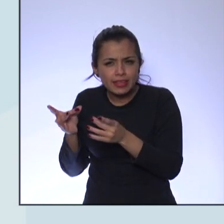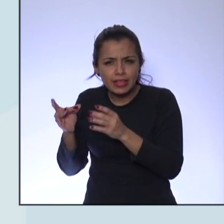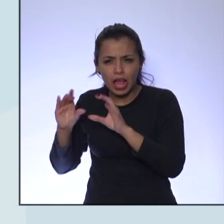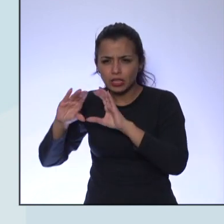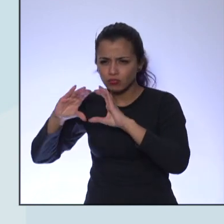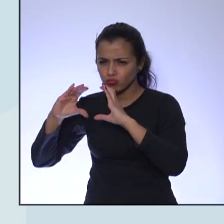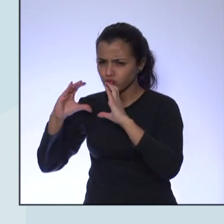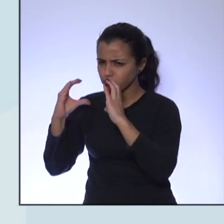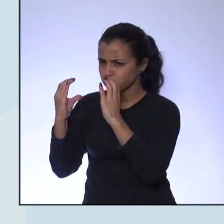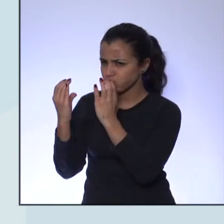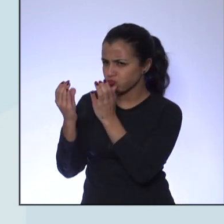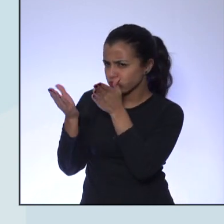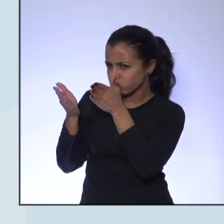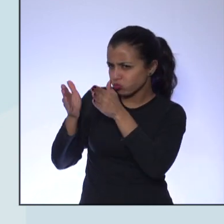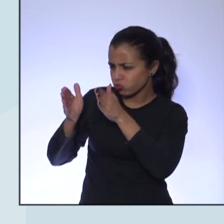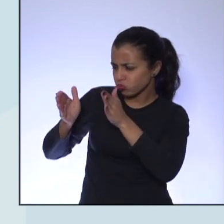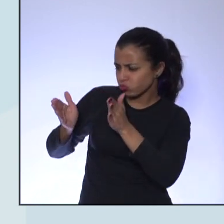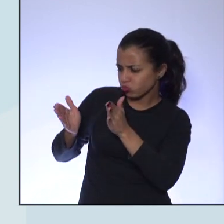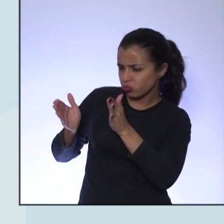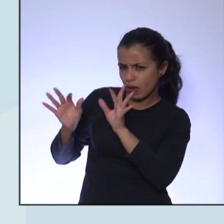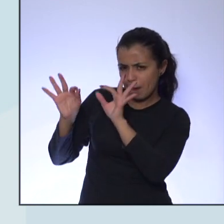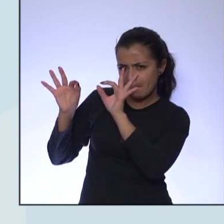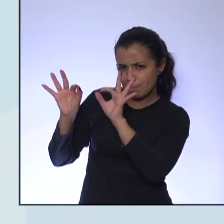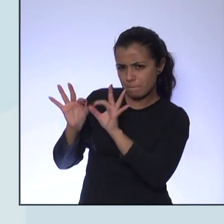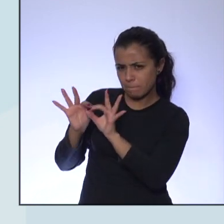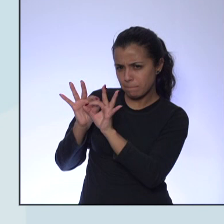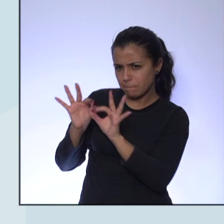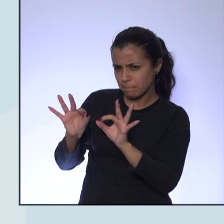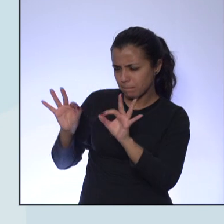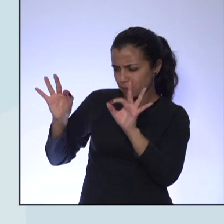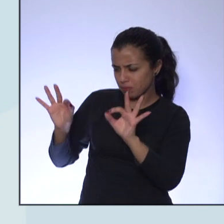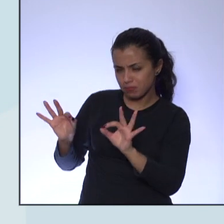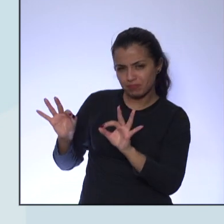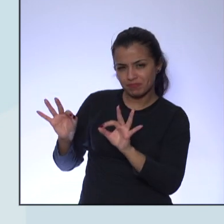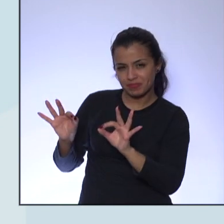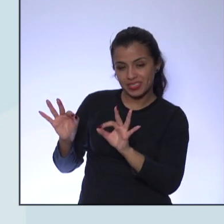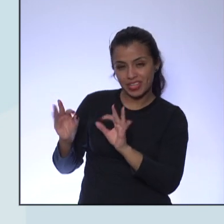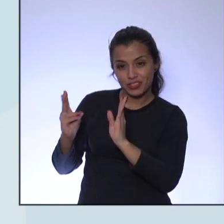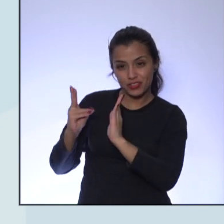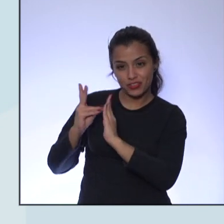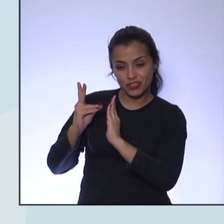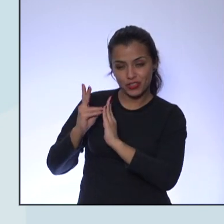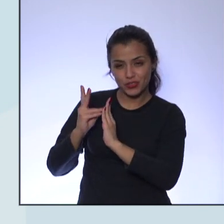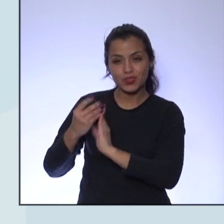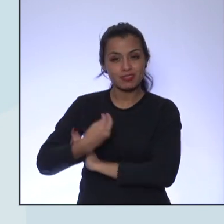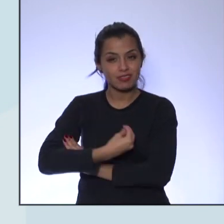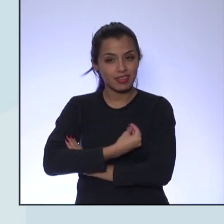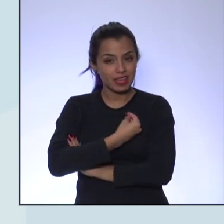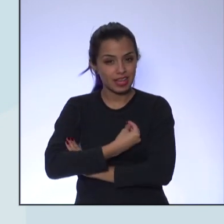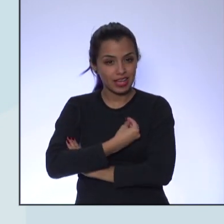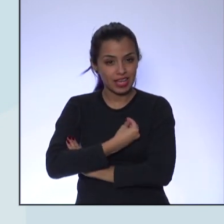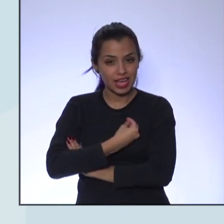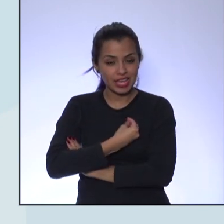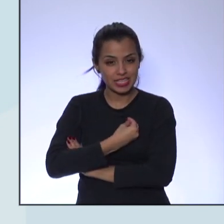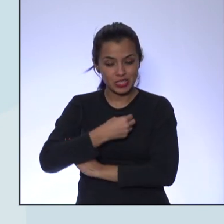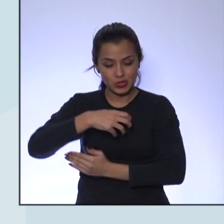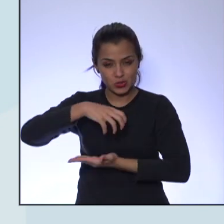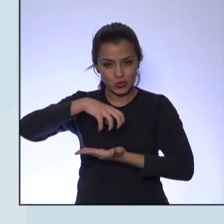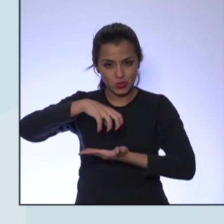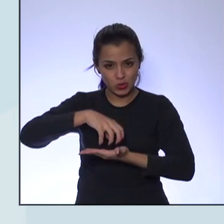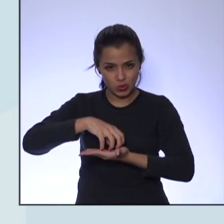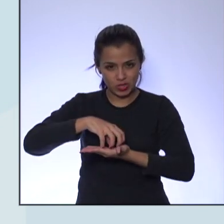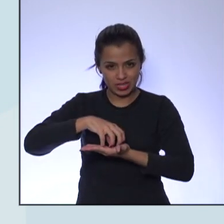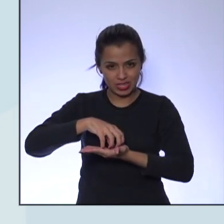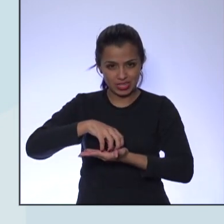cerâmica, que é a cerâmica Carajá, de índios que habitavam principalmente a ilha de Bananal, em Goiás, com uma